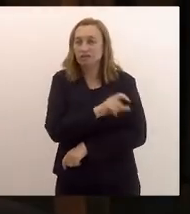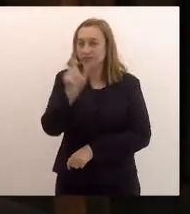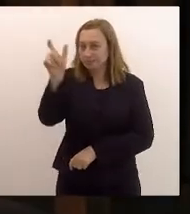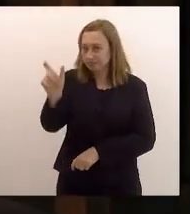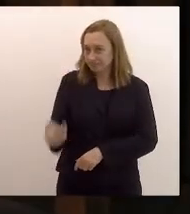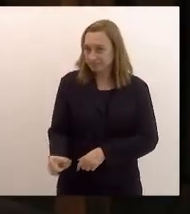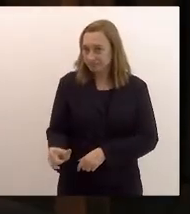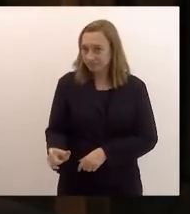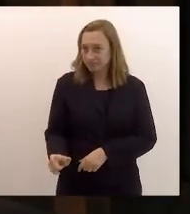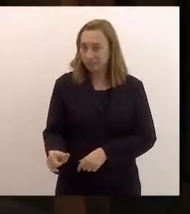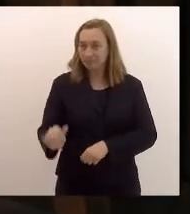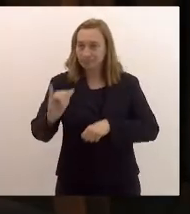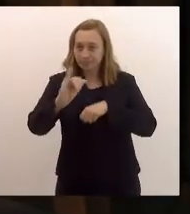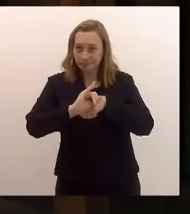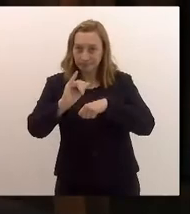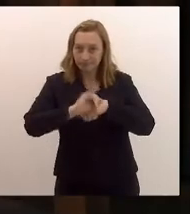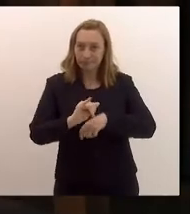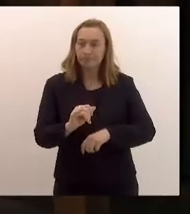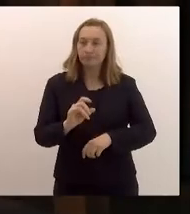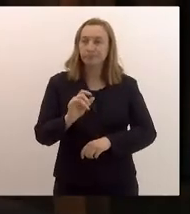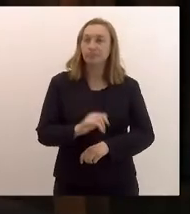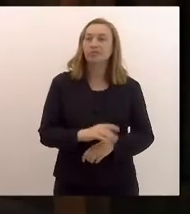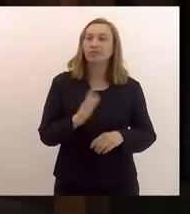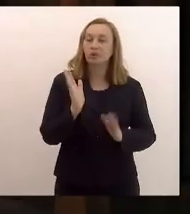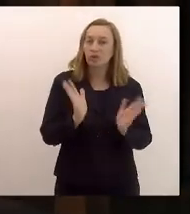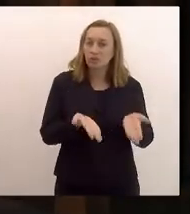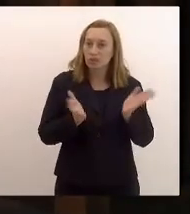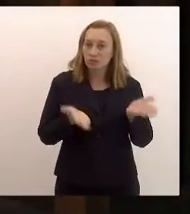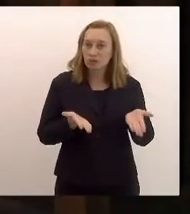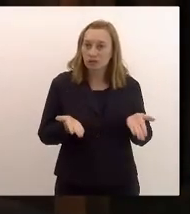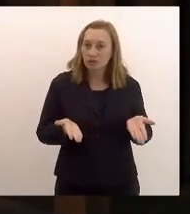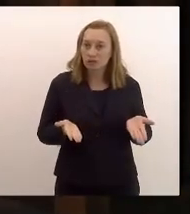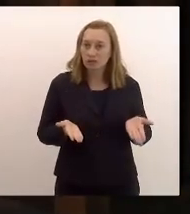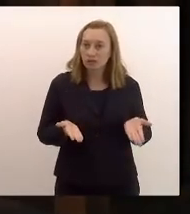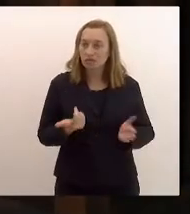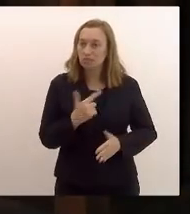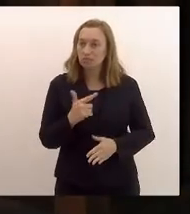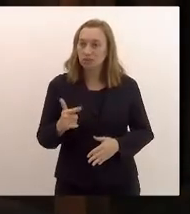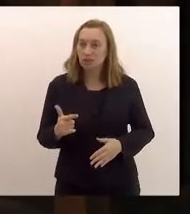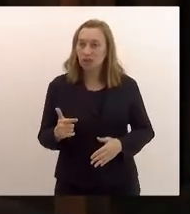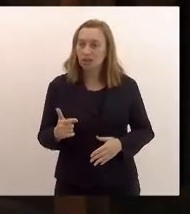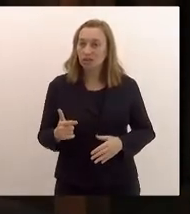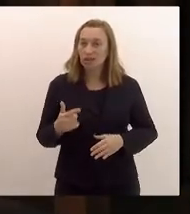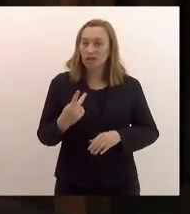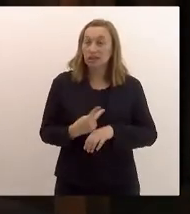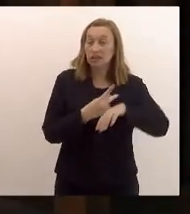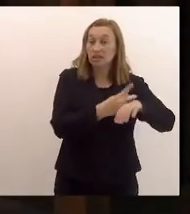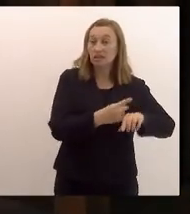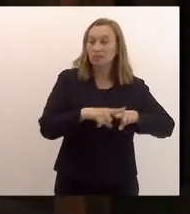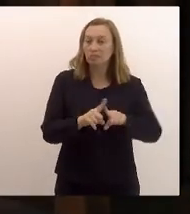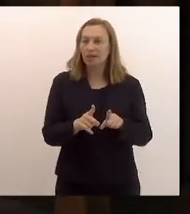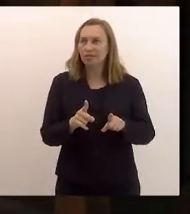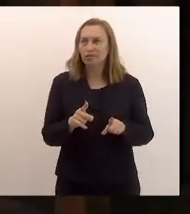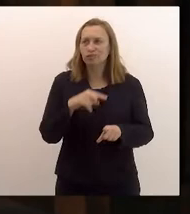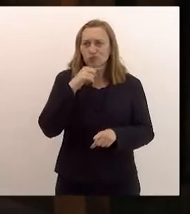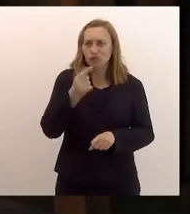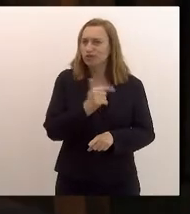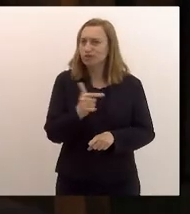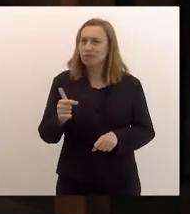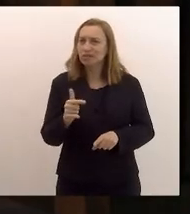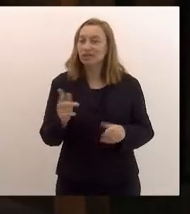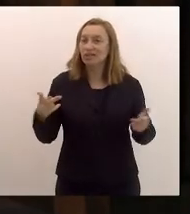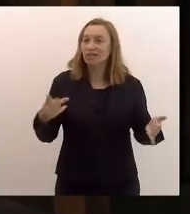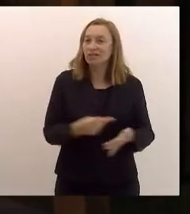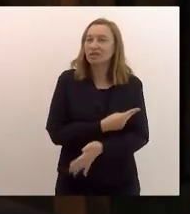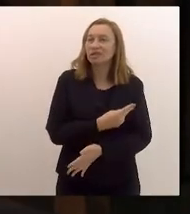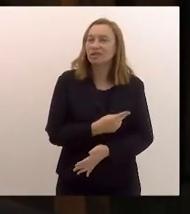figura de capital hoje em embora não tenhamos mais esse título mas eu não tenho a menor dúvida que